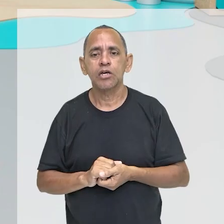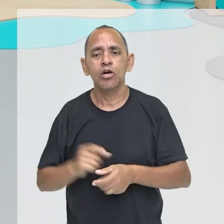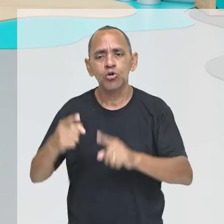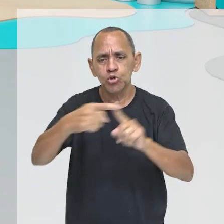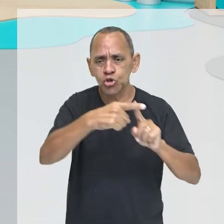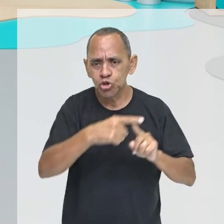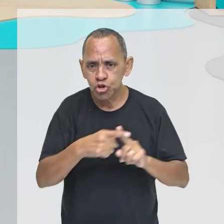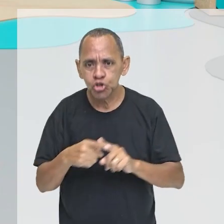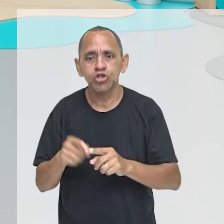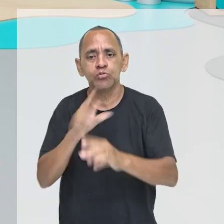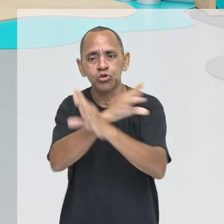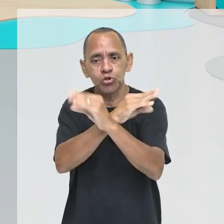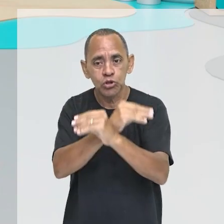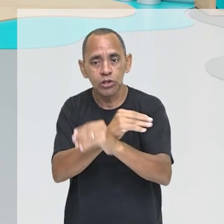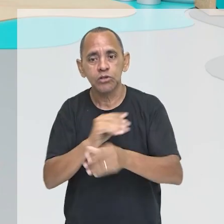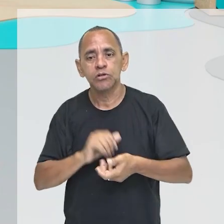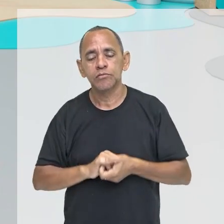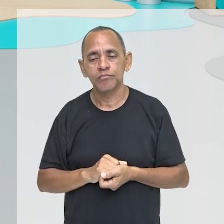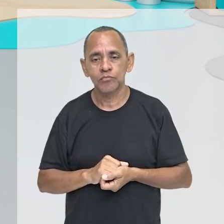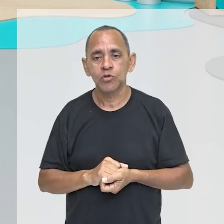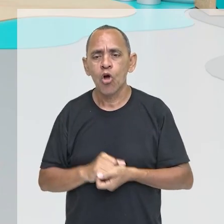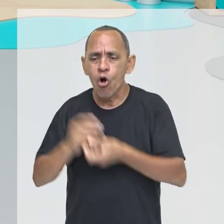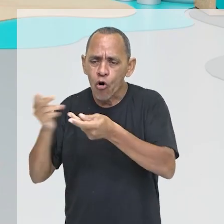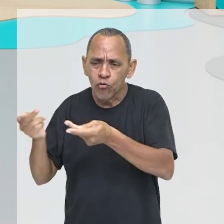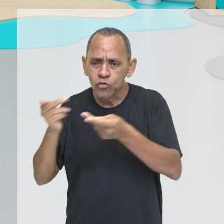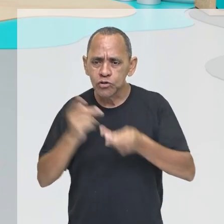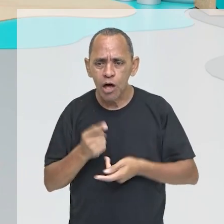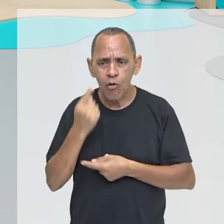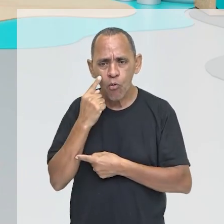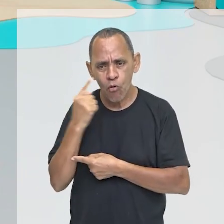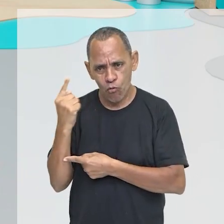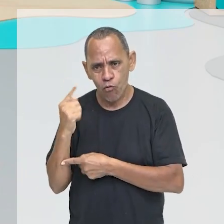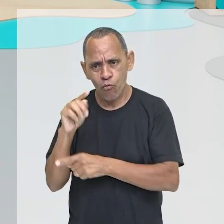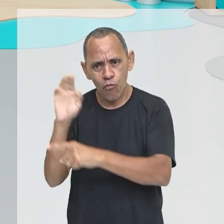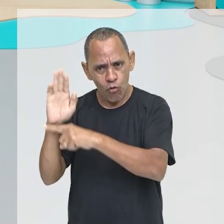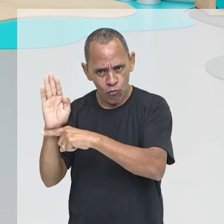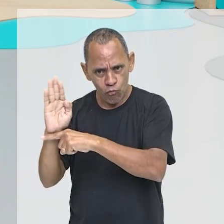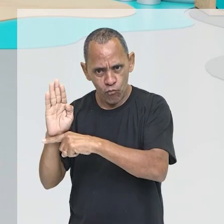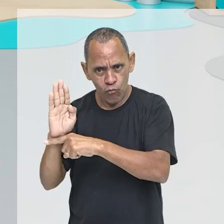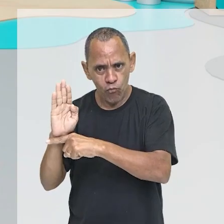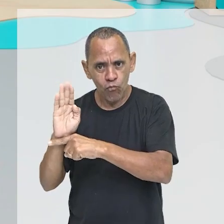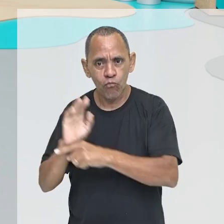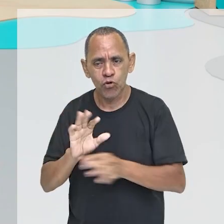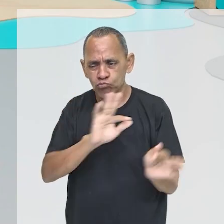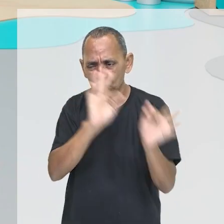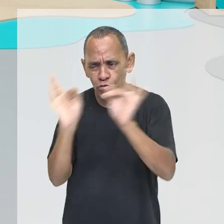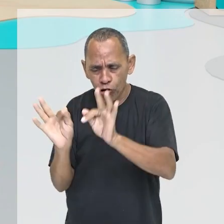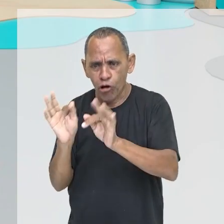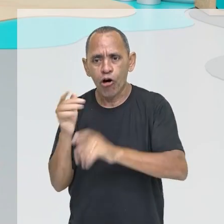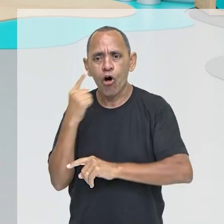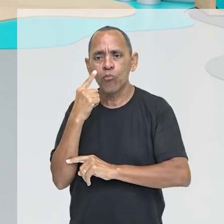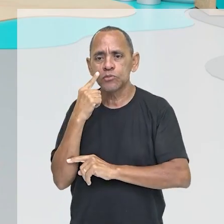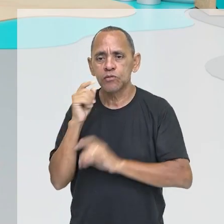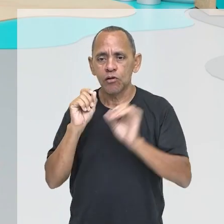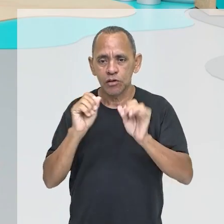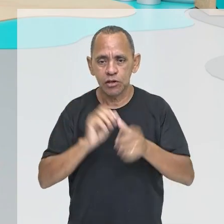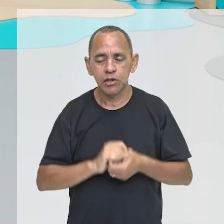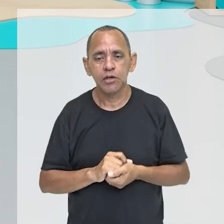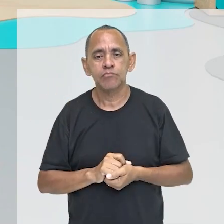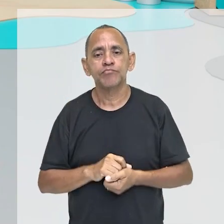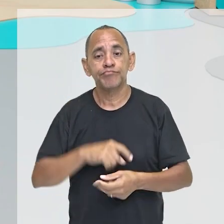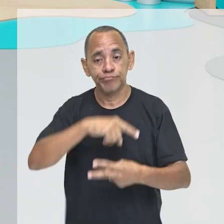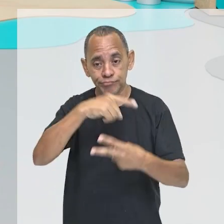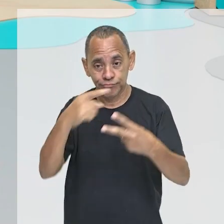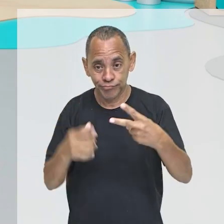gostaria de convidá-los agora, primeiramente, para assistir um trecho de vídeo em que vocês vão observar dois exemplos